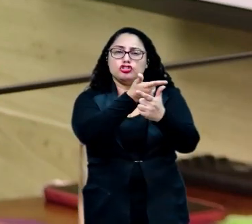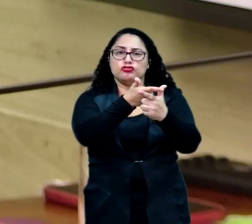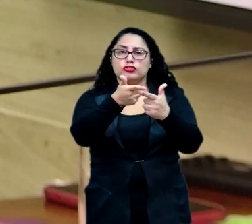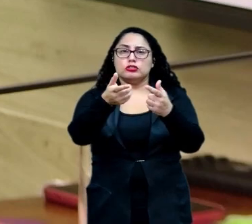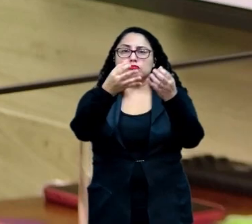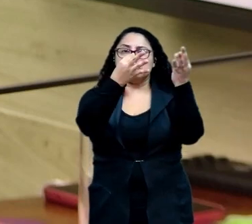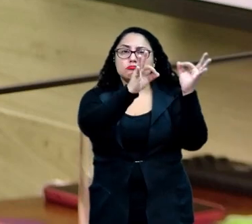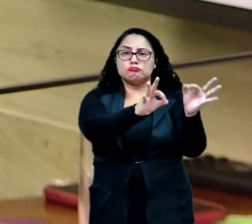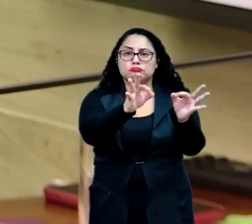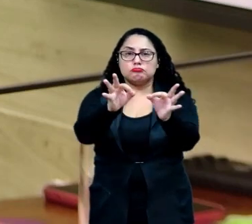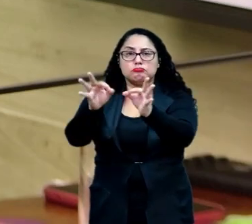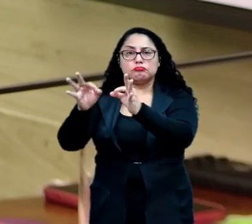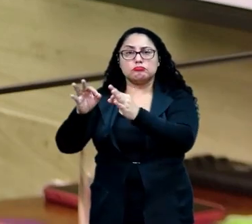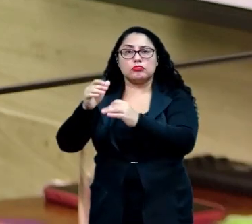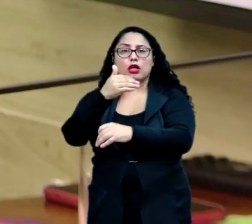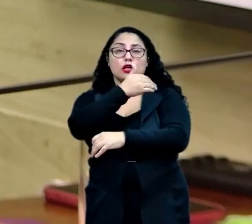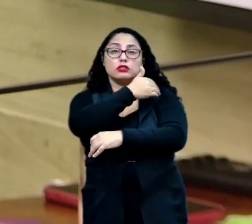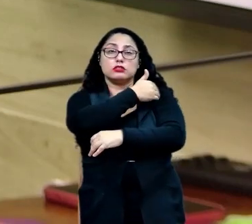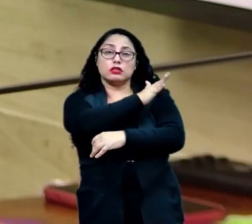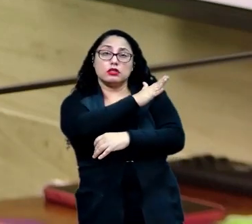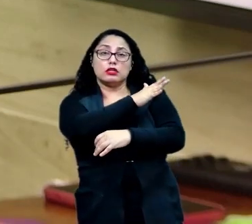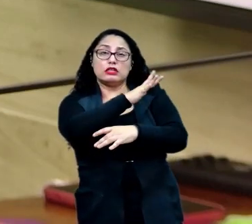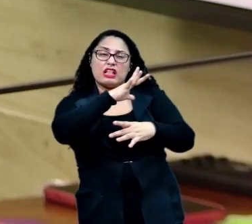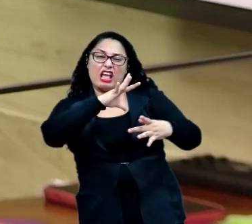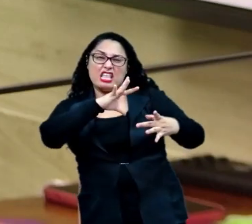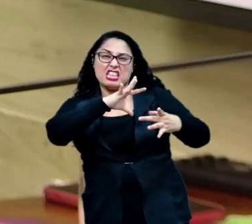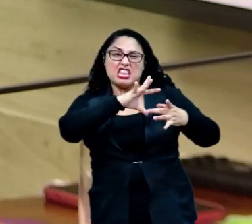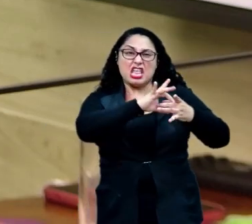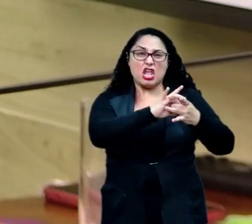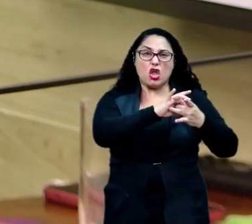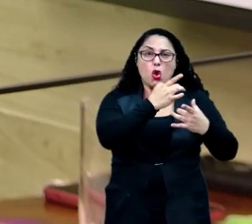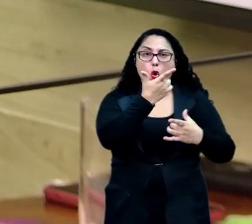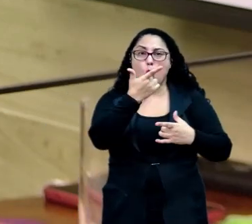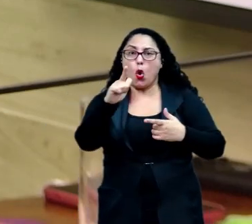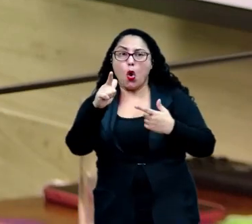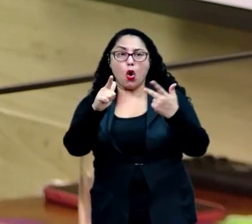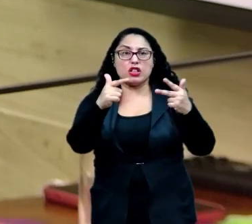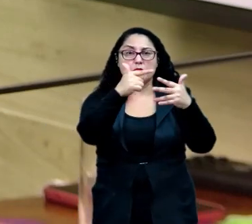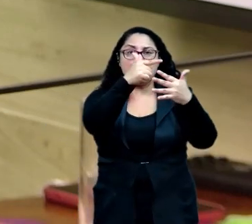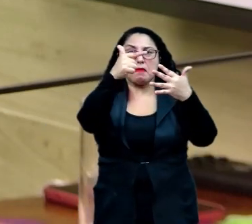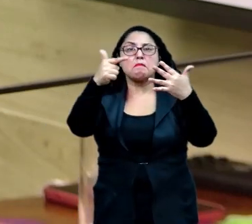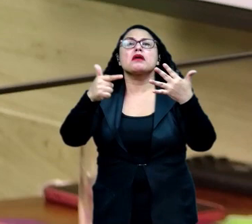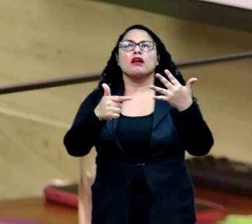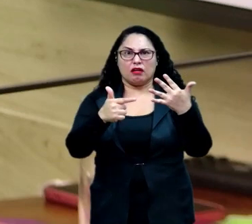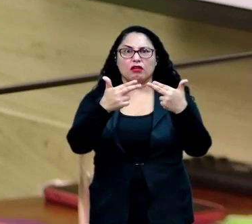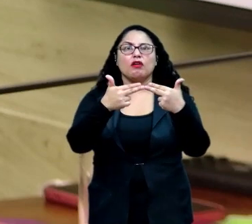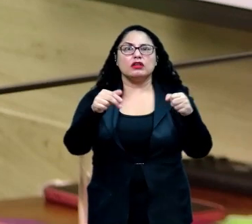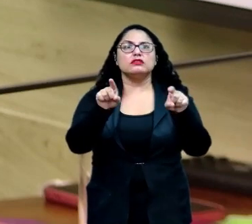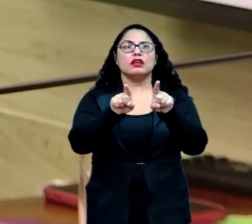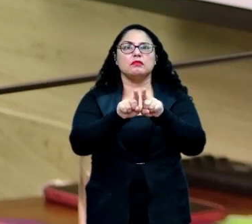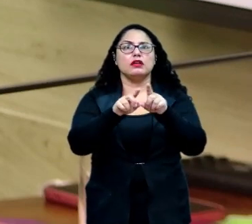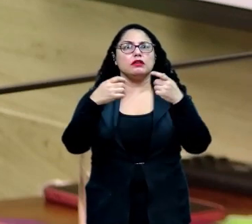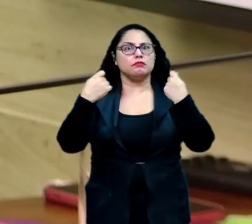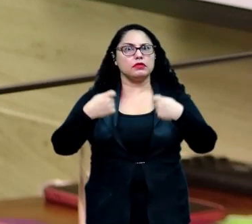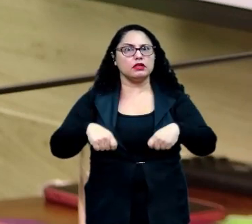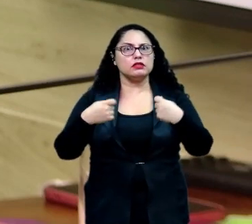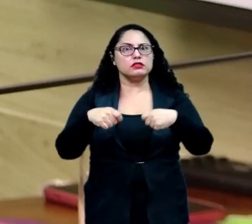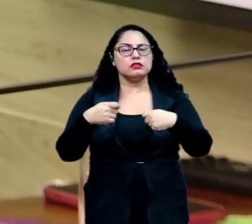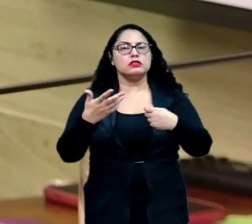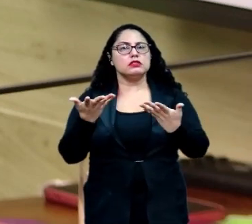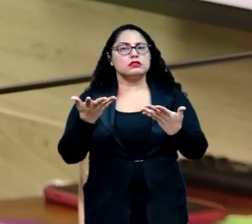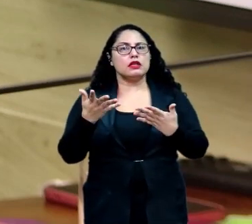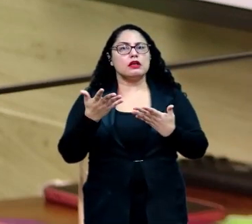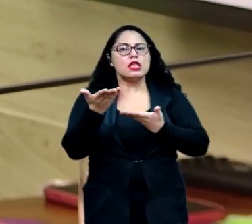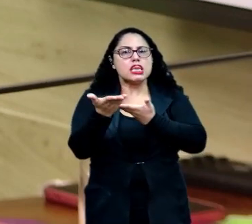distribuídas. A discriminação ela está entrelaçada com outras questões, né? Sim. E a gente precisa